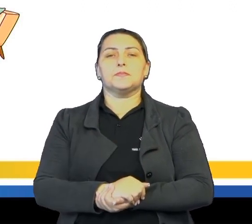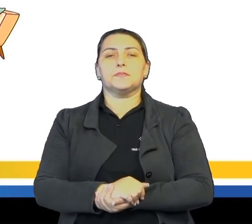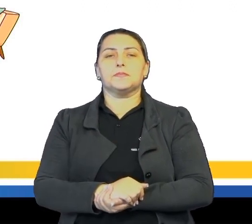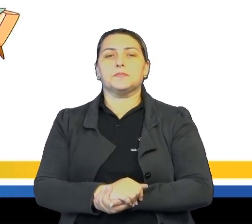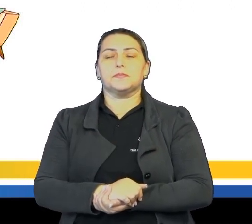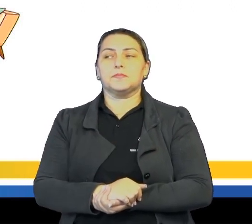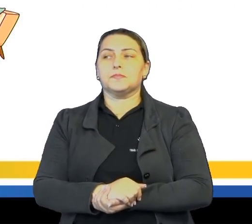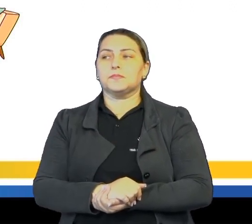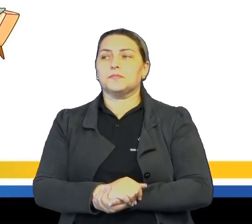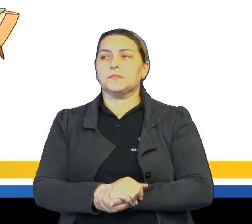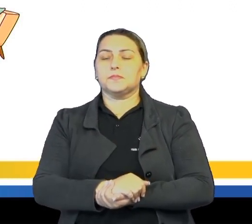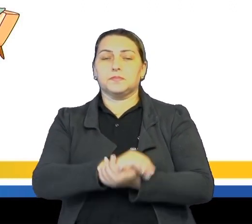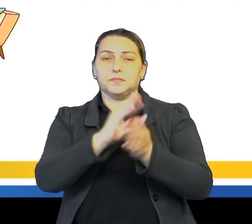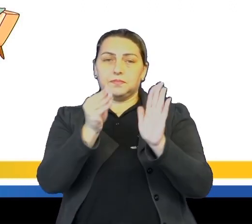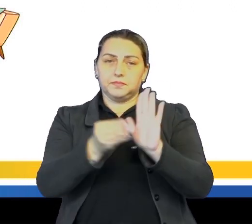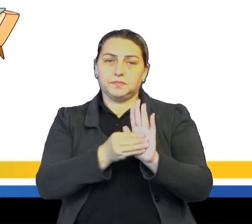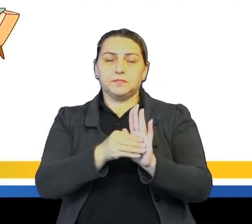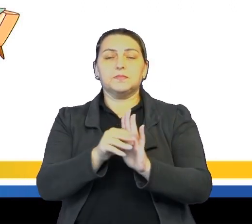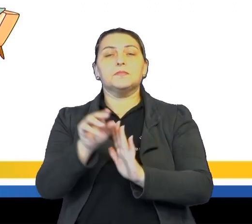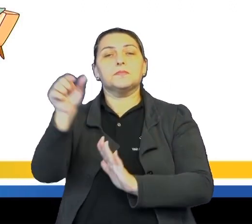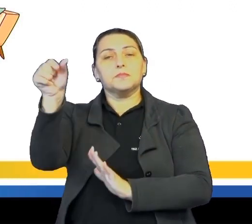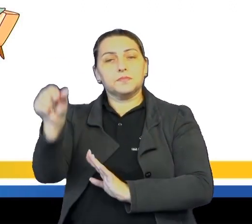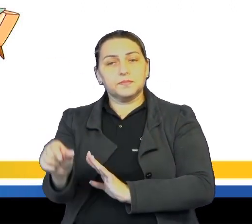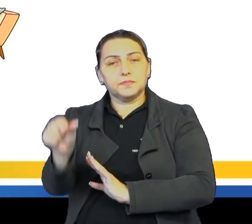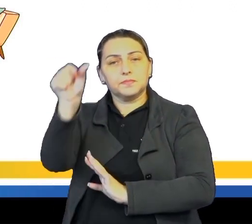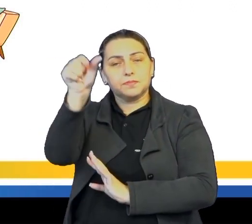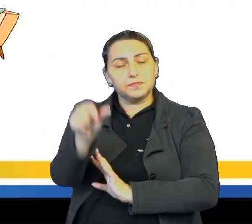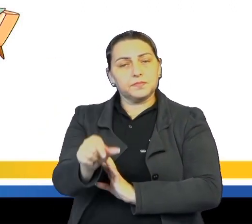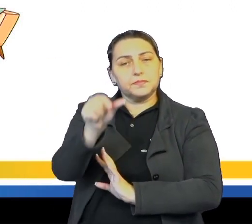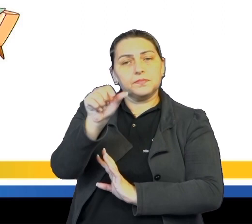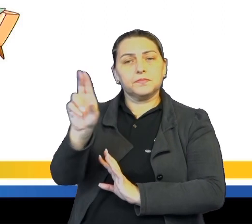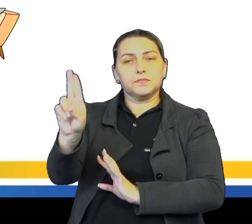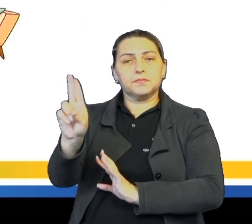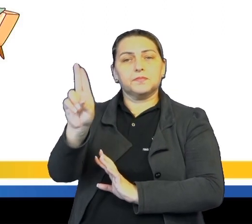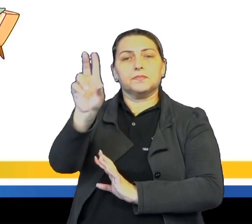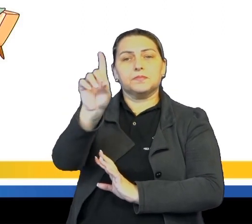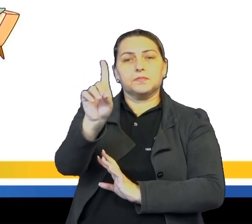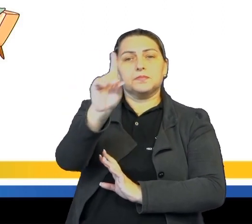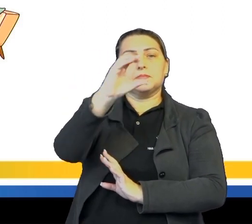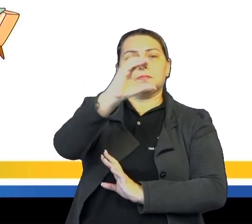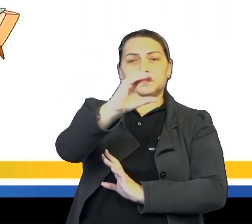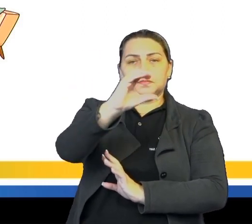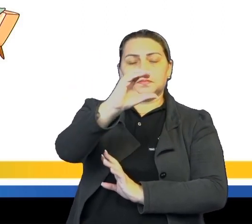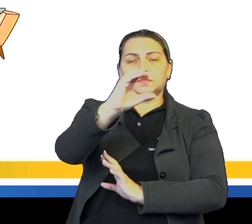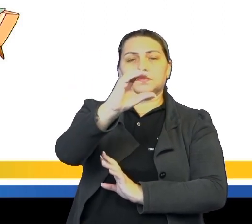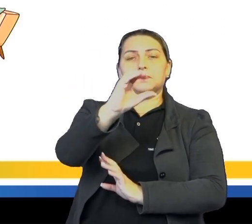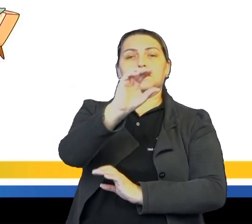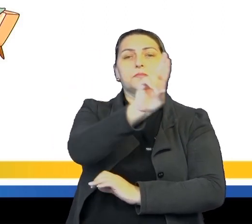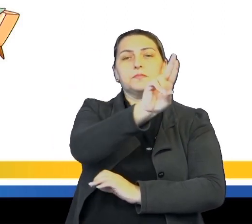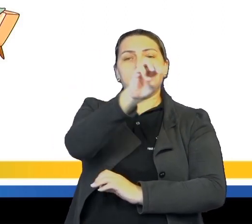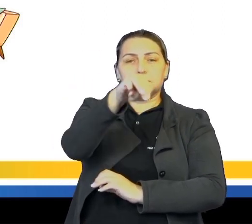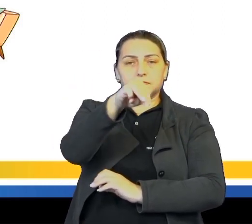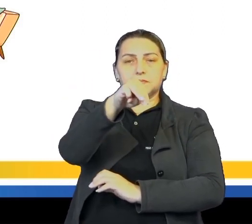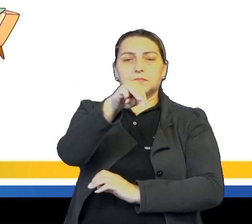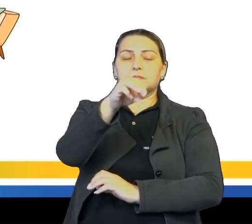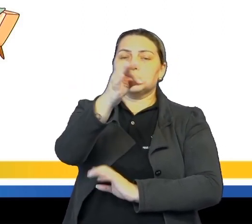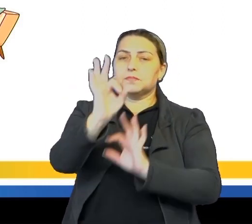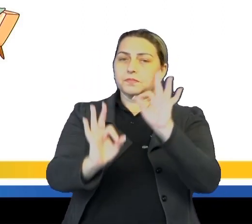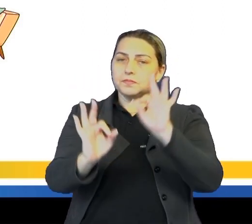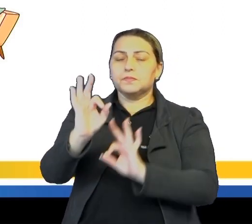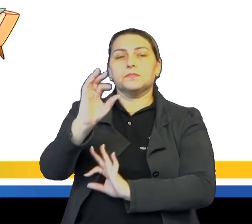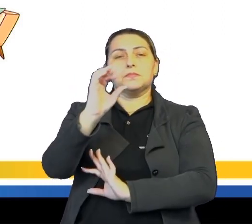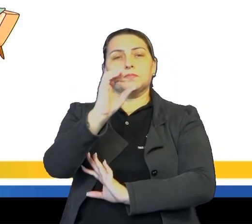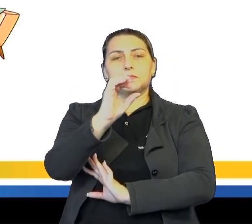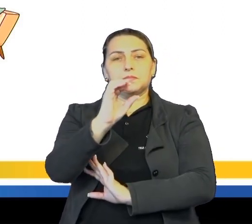120 colocando unidade embaixo de unidade desenho embaixo dezena centena embaixo de centena nós vamos ter